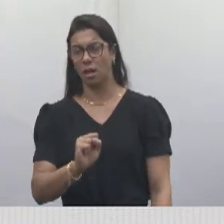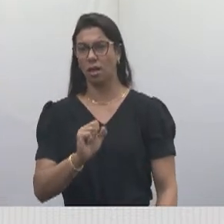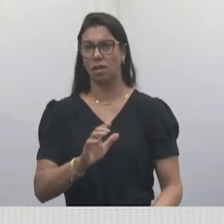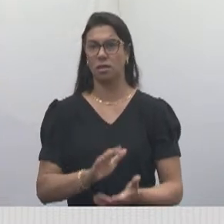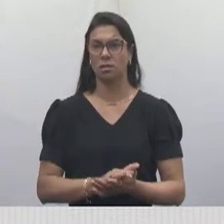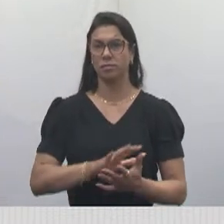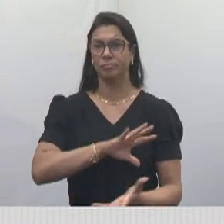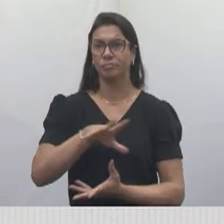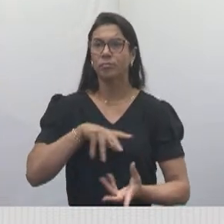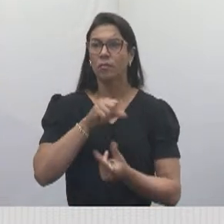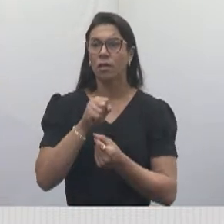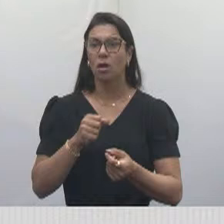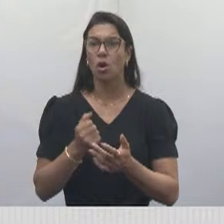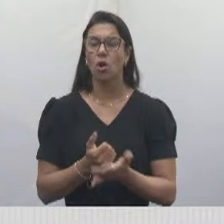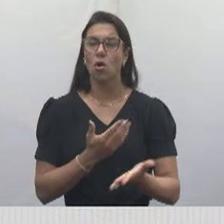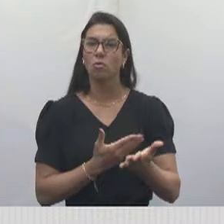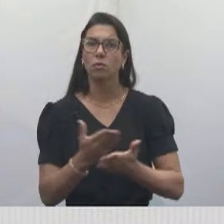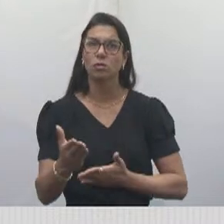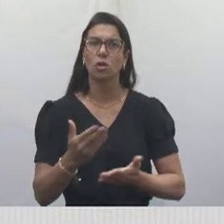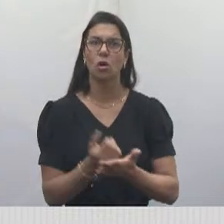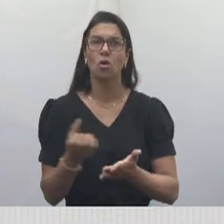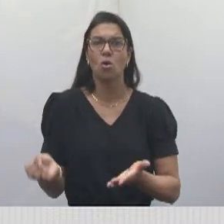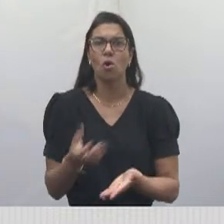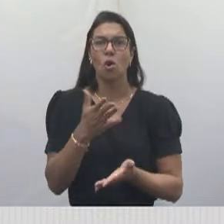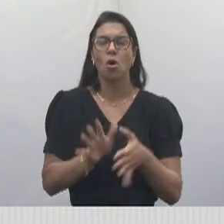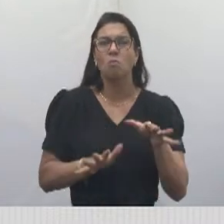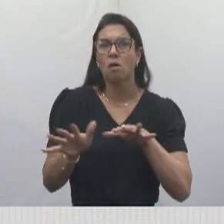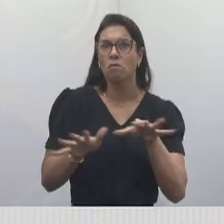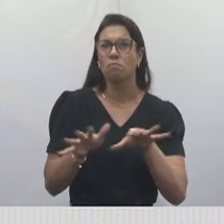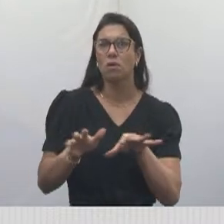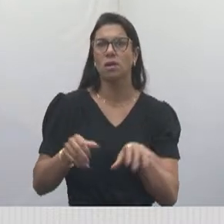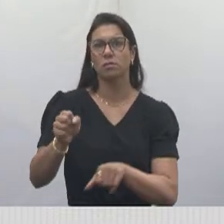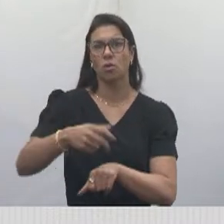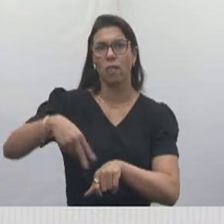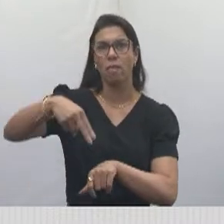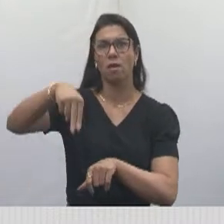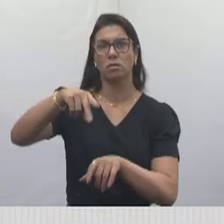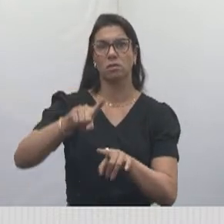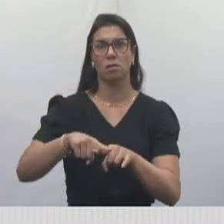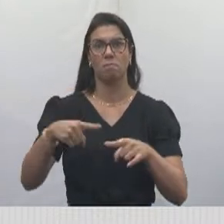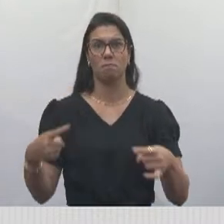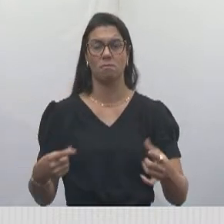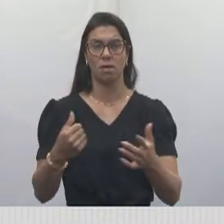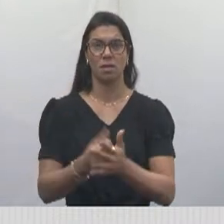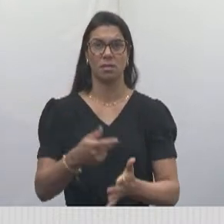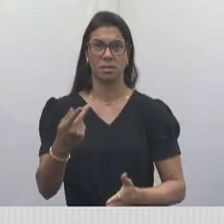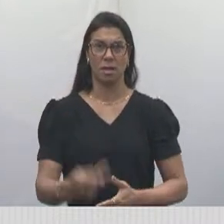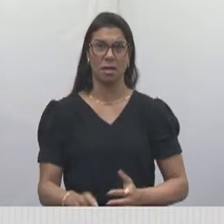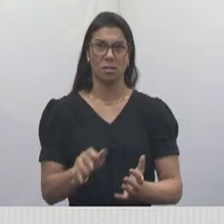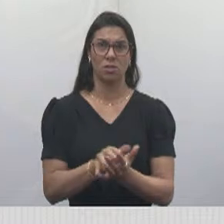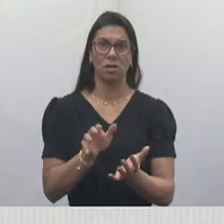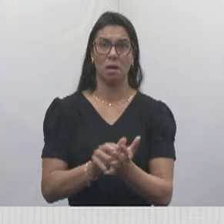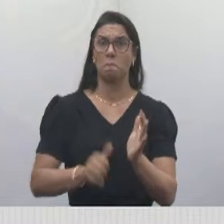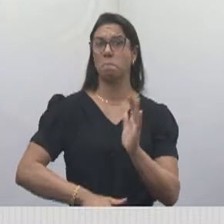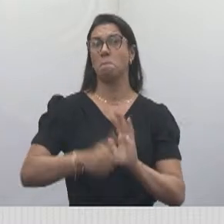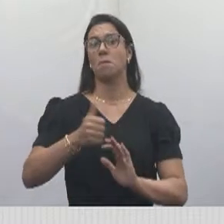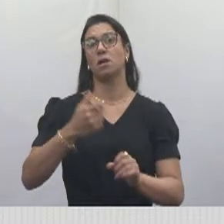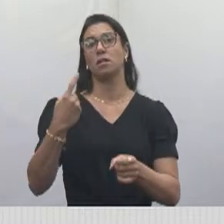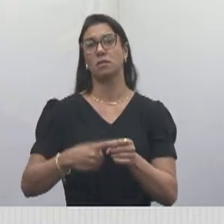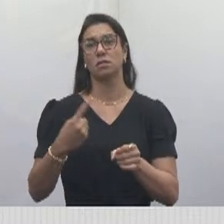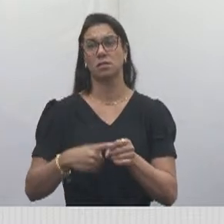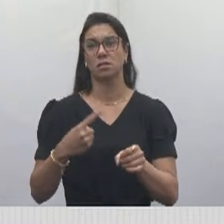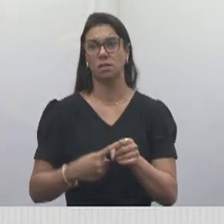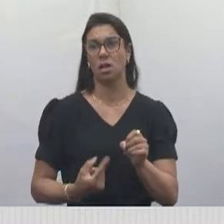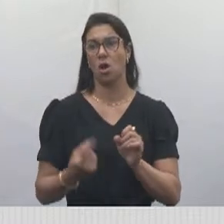um novo movimento nacional e Jacareí foi a primeira cidade que fez isso, para que o orçamento